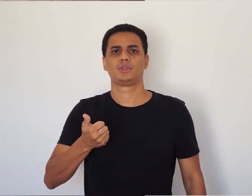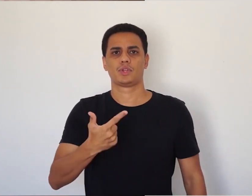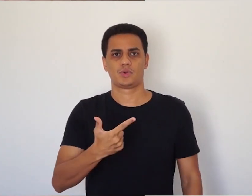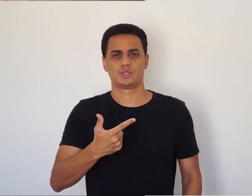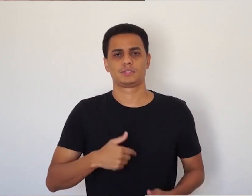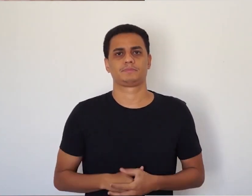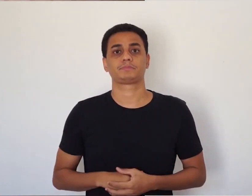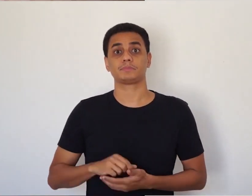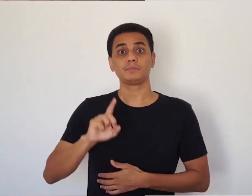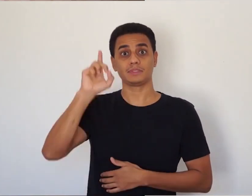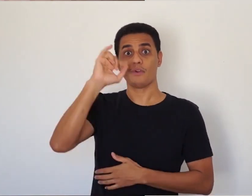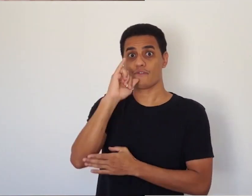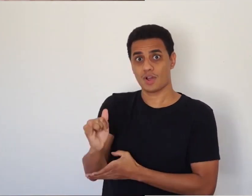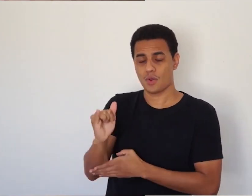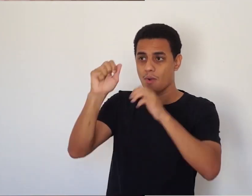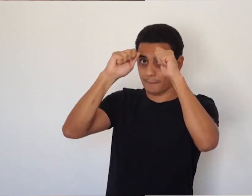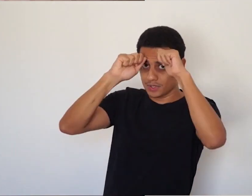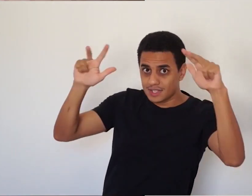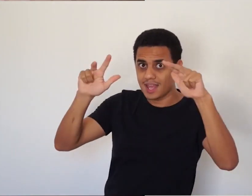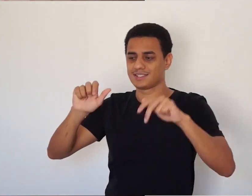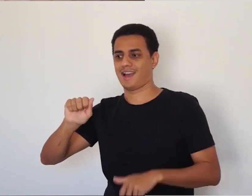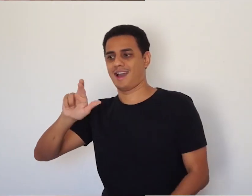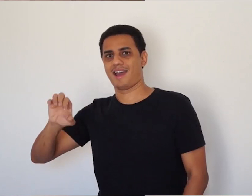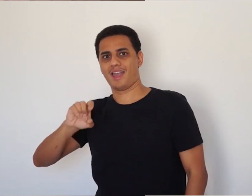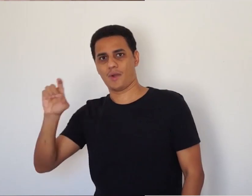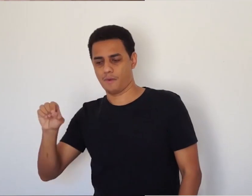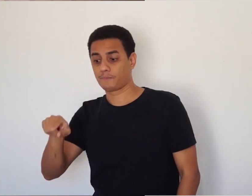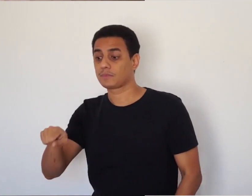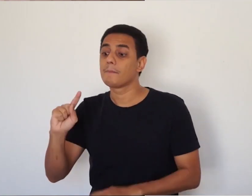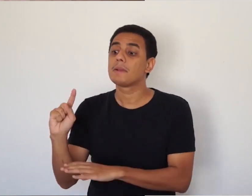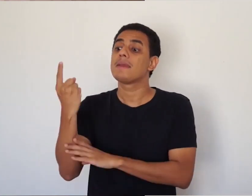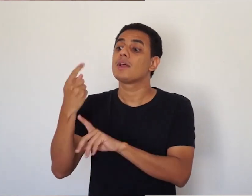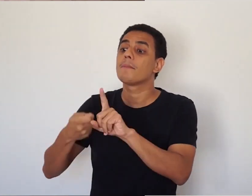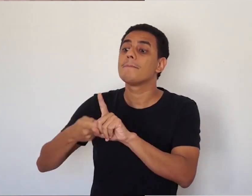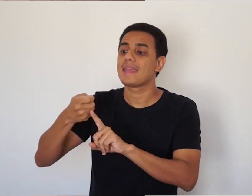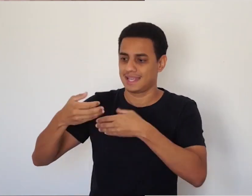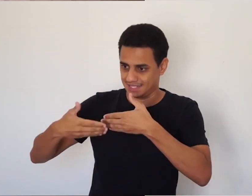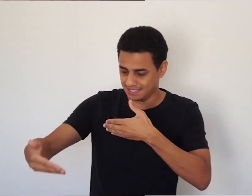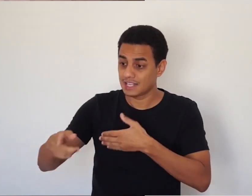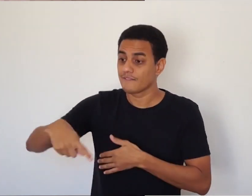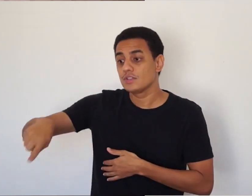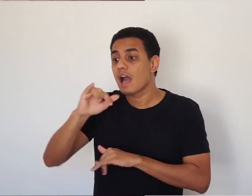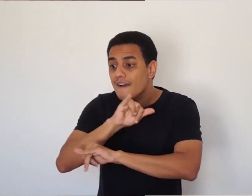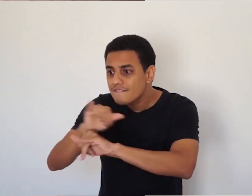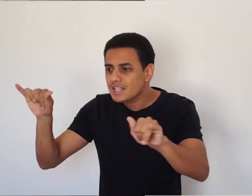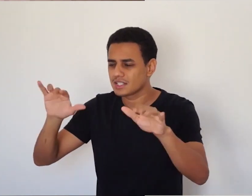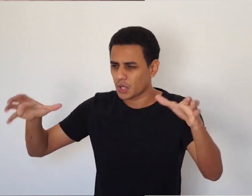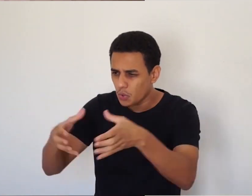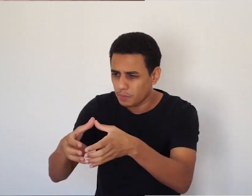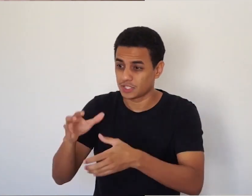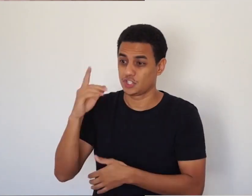assim: o Senhor disse a Moisés e Arão no Egito: este deverá ser o primeiro mês do ano para vocês. Digam a toda